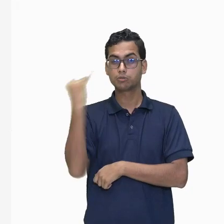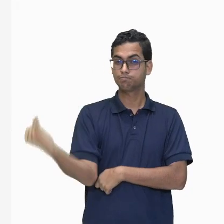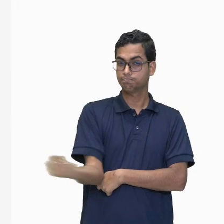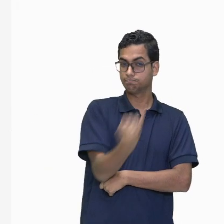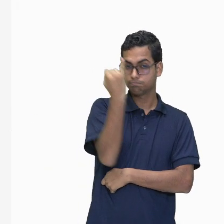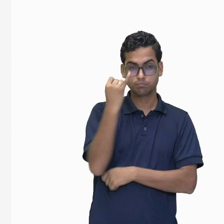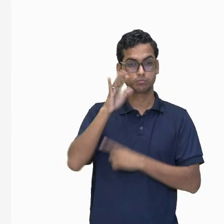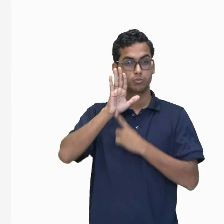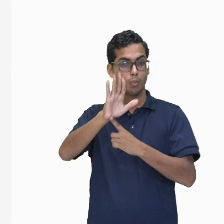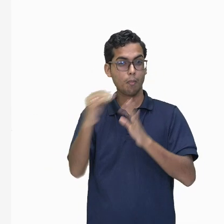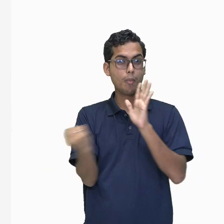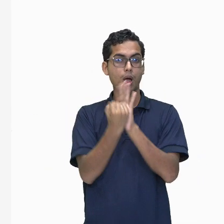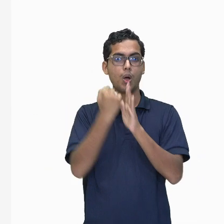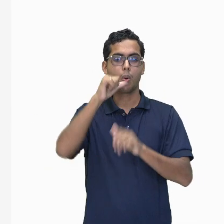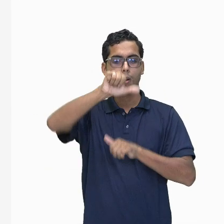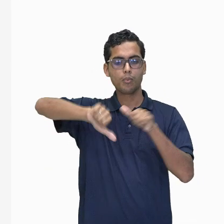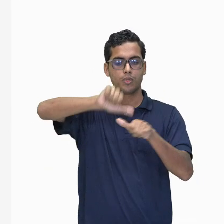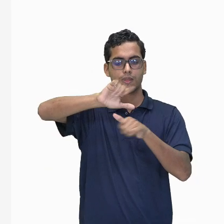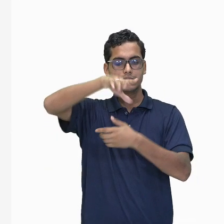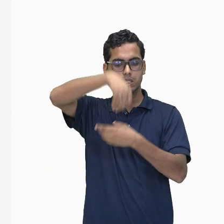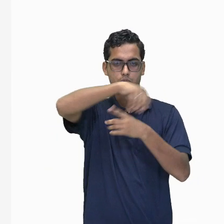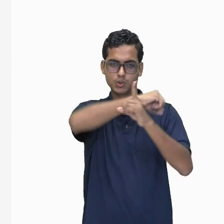texto. Então aqui,